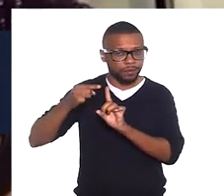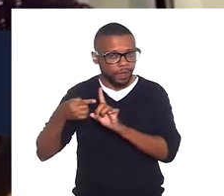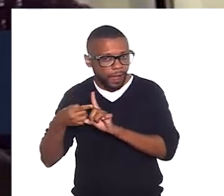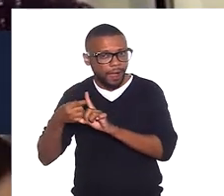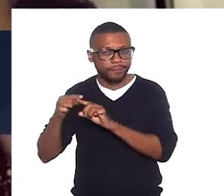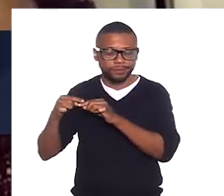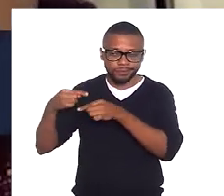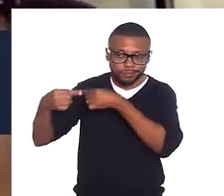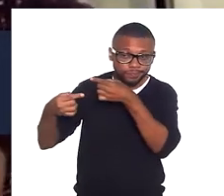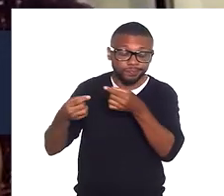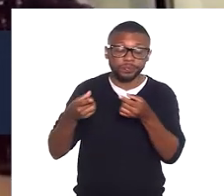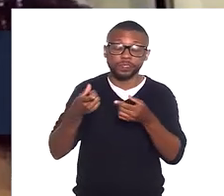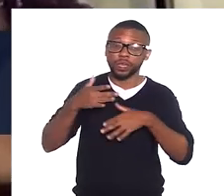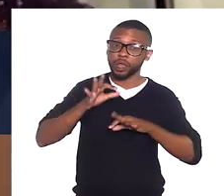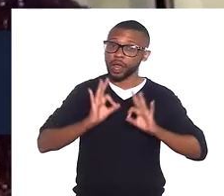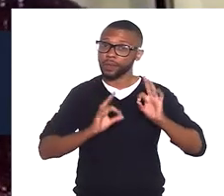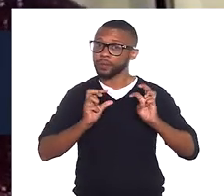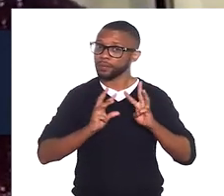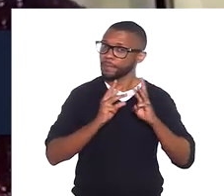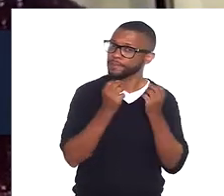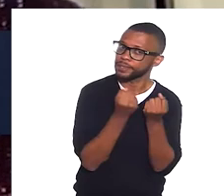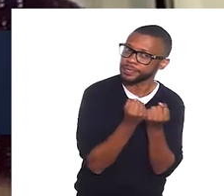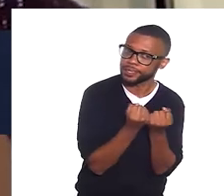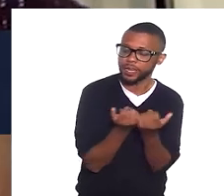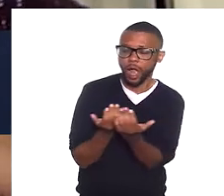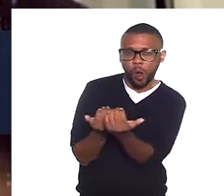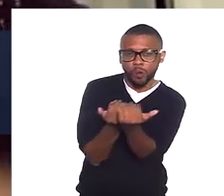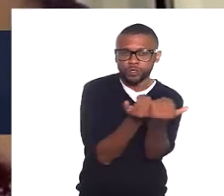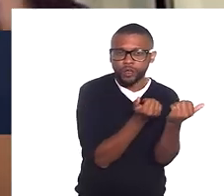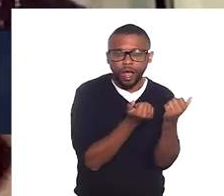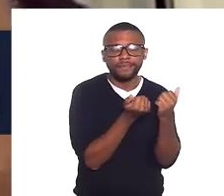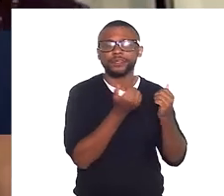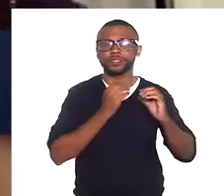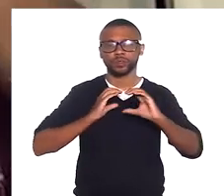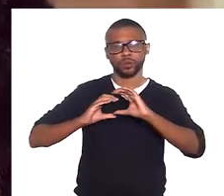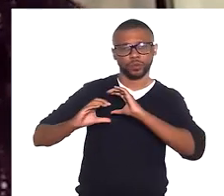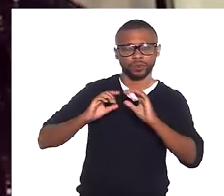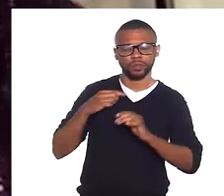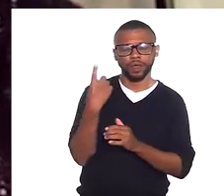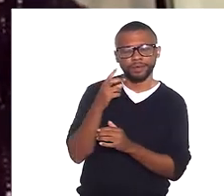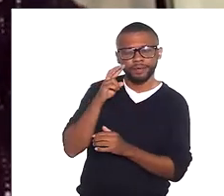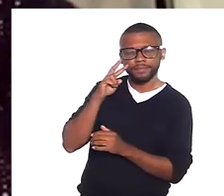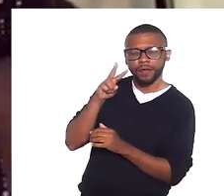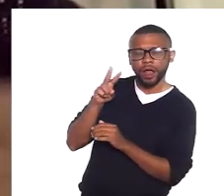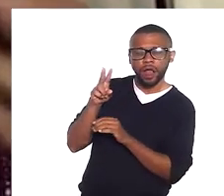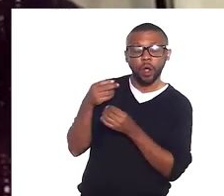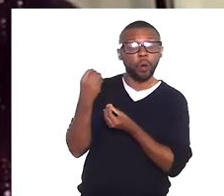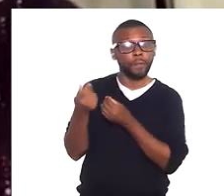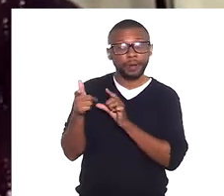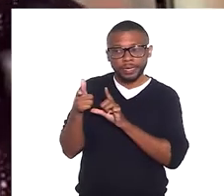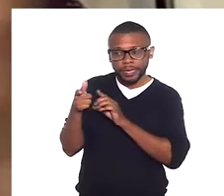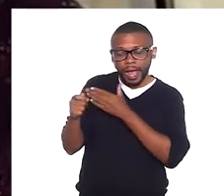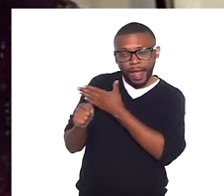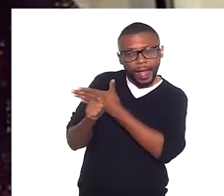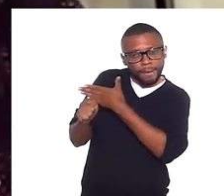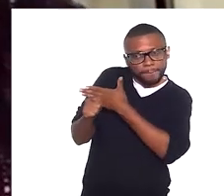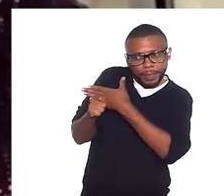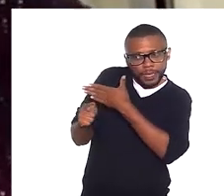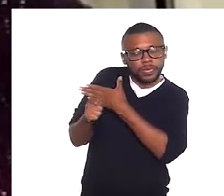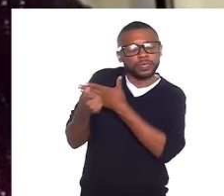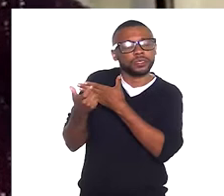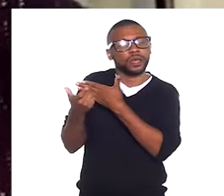também oficinas com jovens e propunha uma nova ação de comunicação com base em fanzines. Então a gente via o que estava sendo na imprensa, como a imprensa